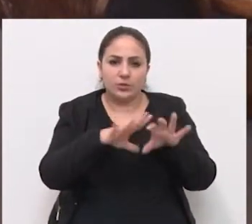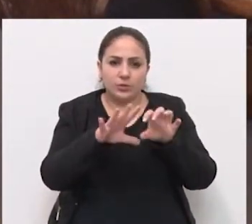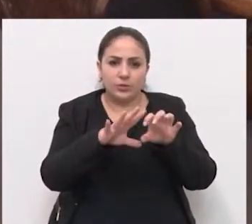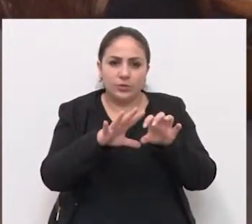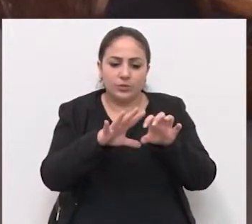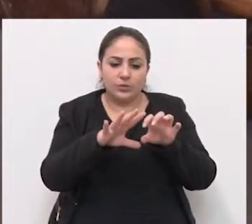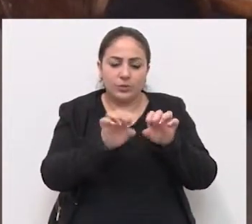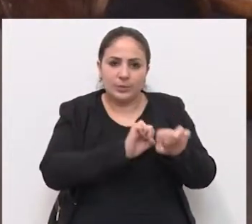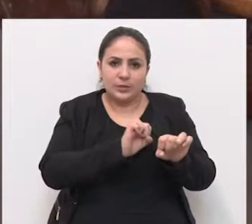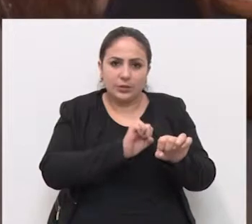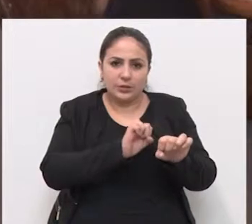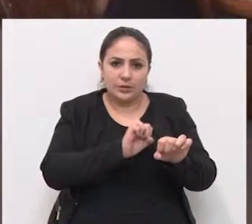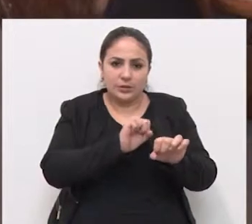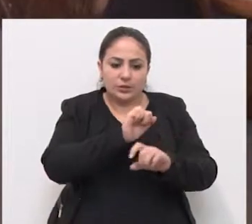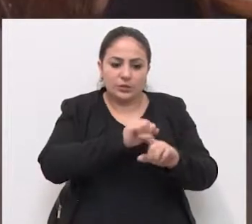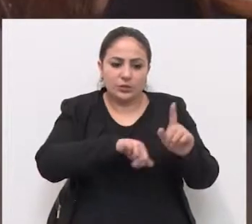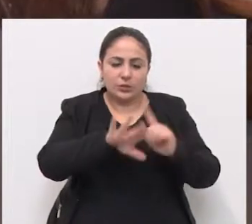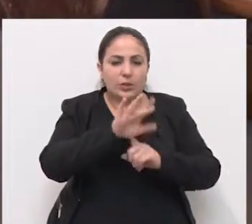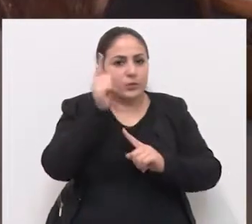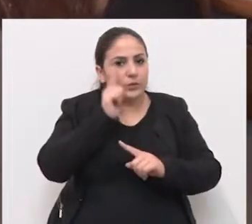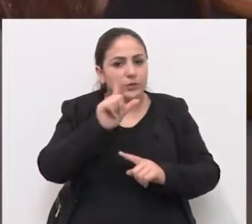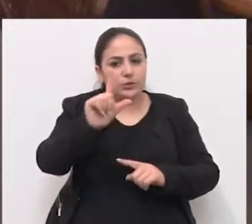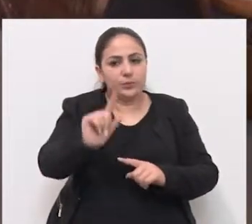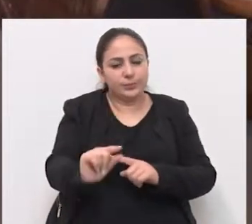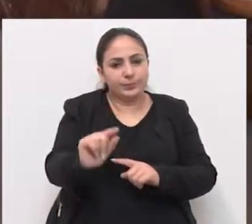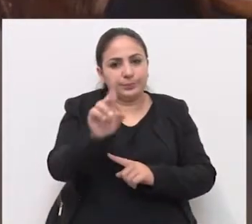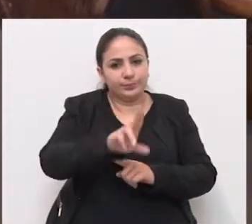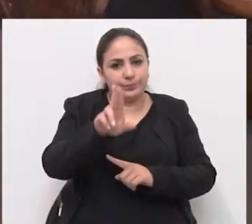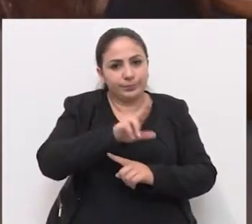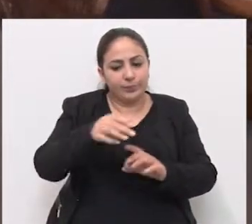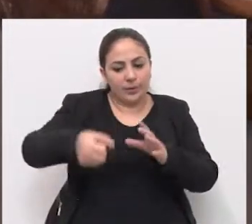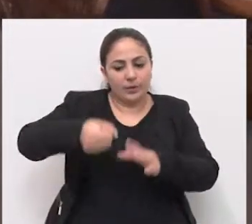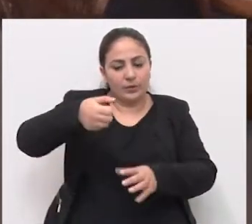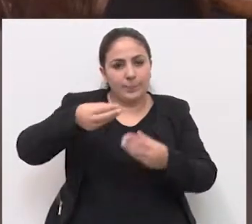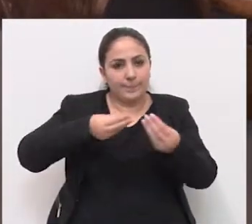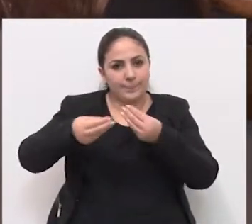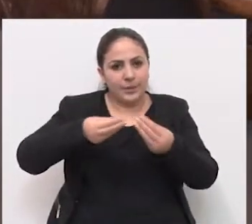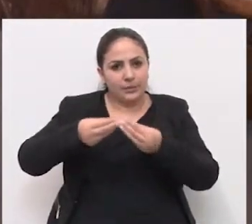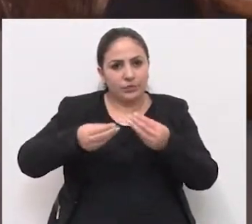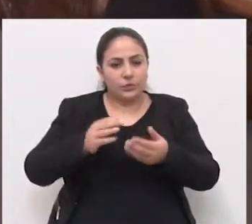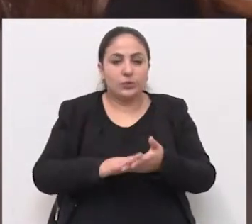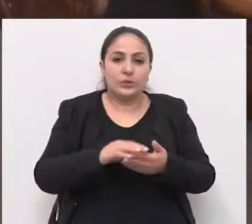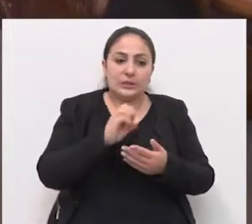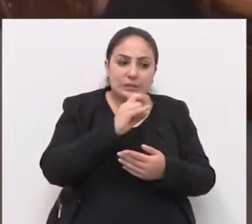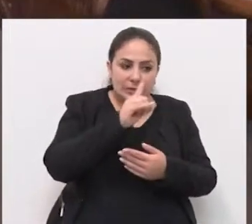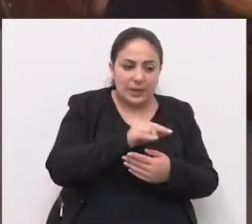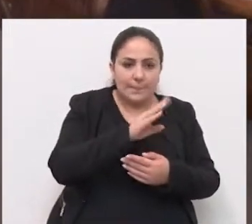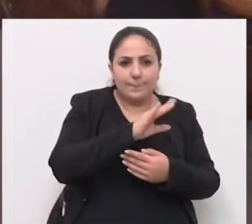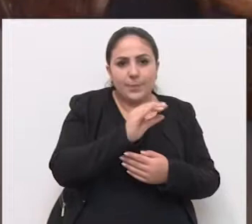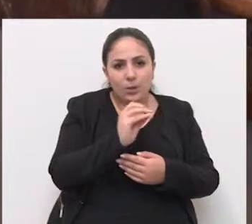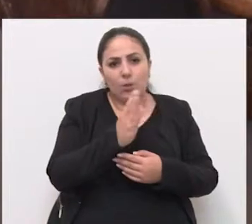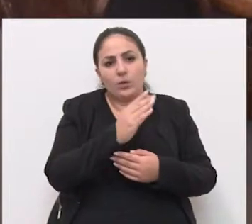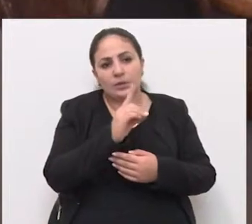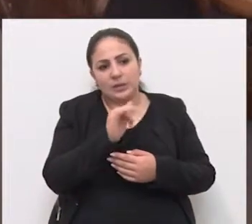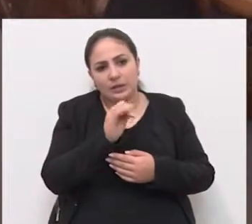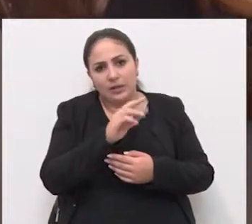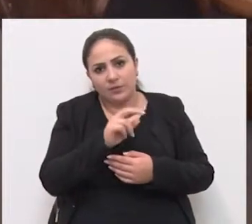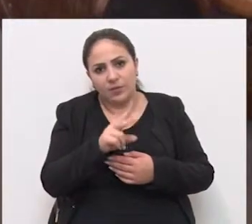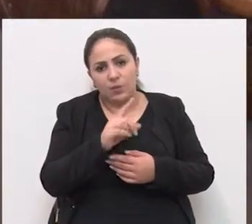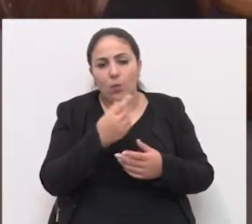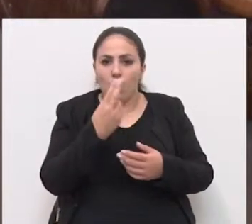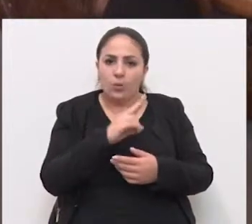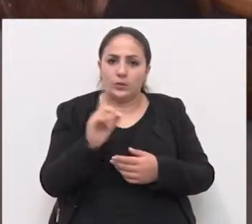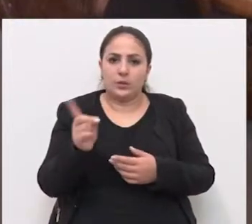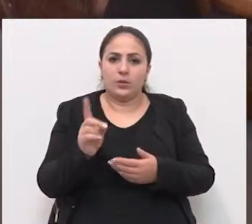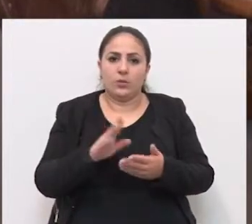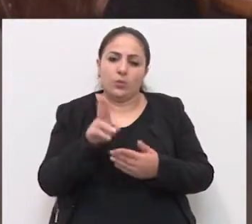ambiental, fazendo a formação da sociedade para que reduza a sacola convencional, ou seja biodegradável ou não, para que